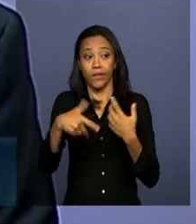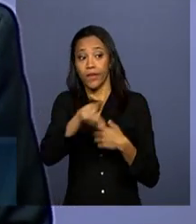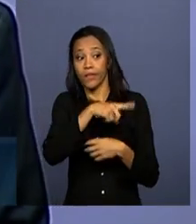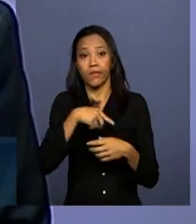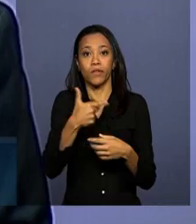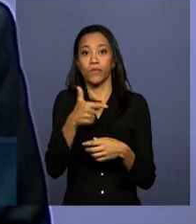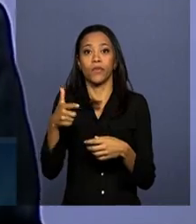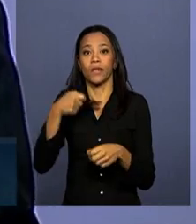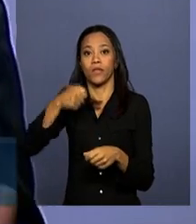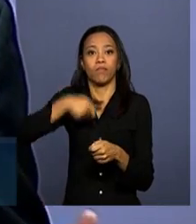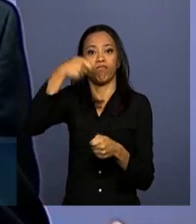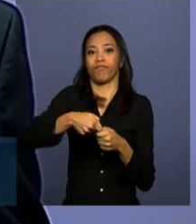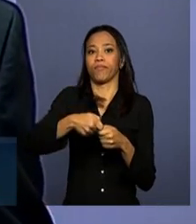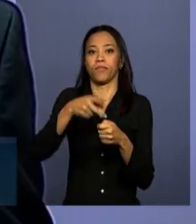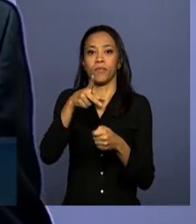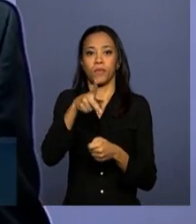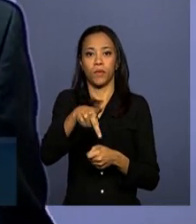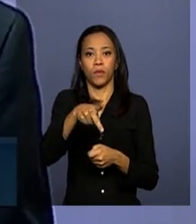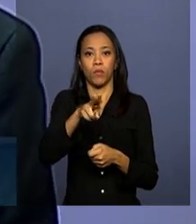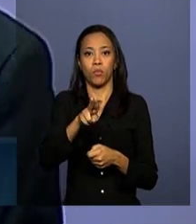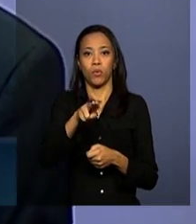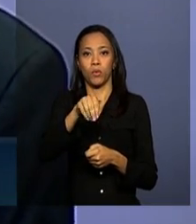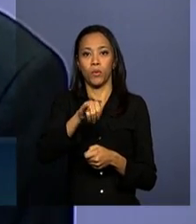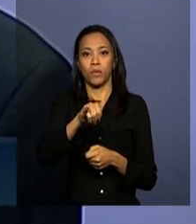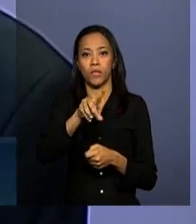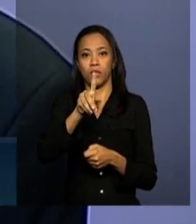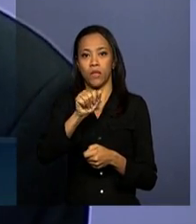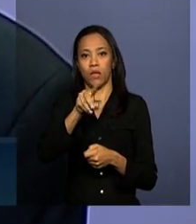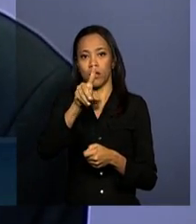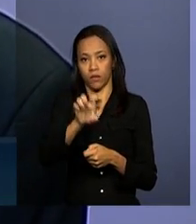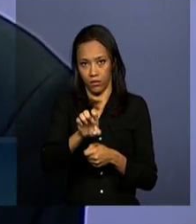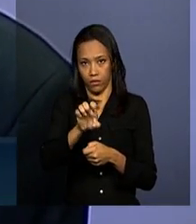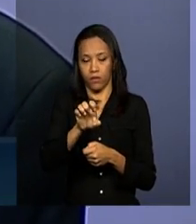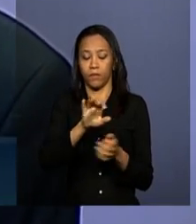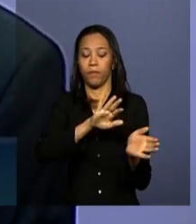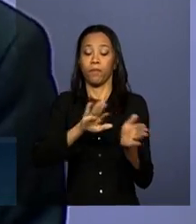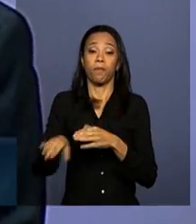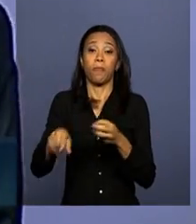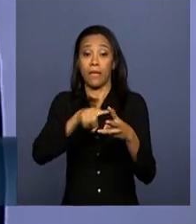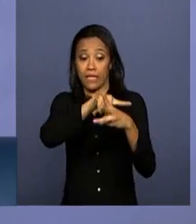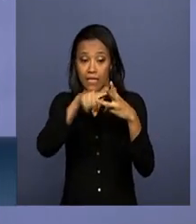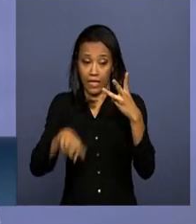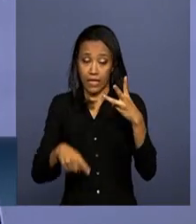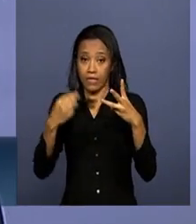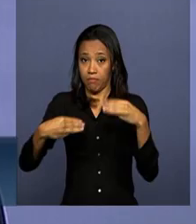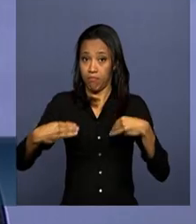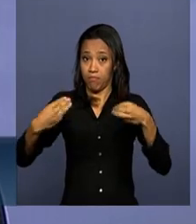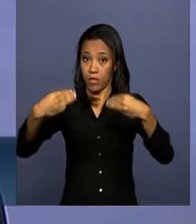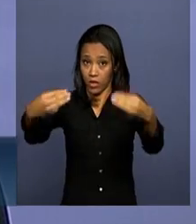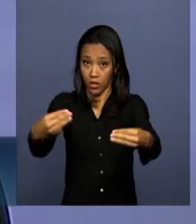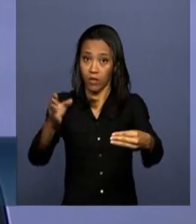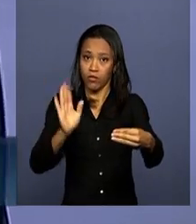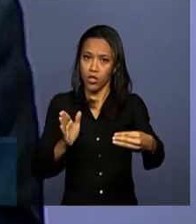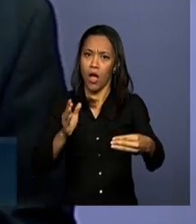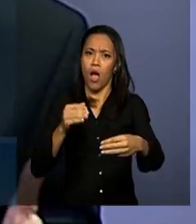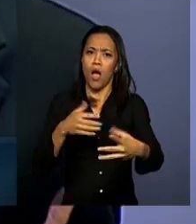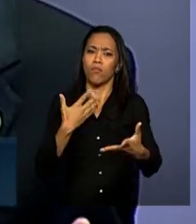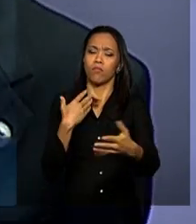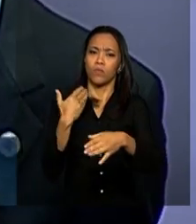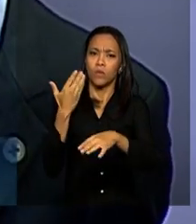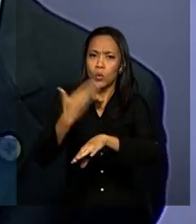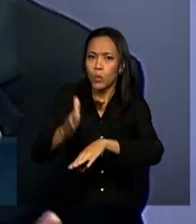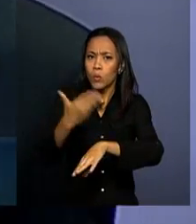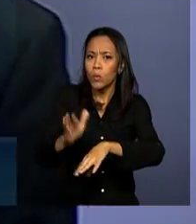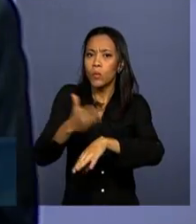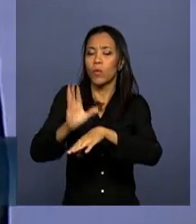com impunidade. Para isso, ao longo do ano passado, essa associação entre os nossos três ministérios já fez a formação de profissionais da área de